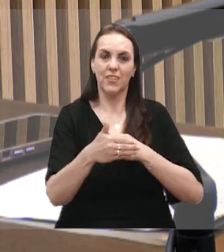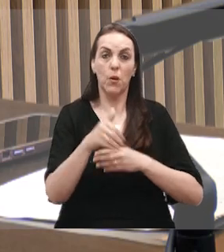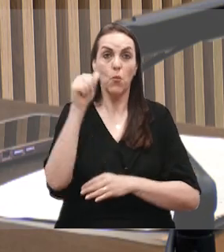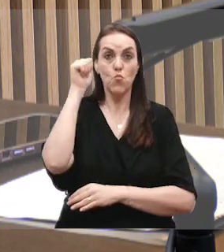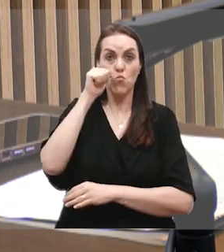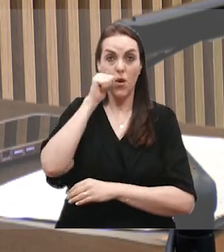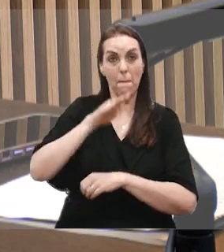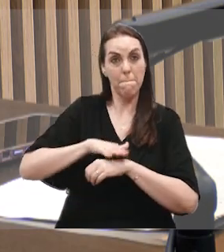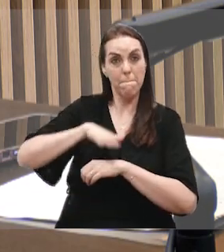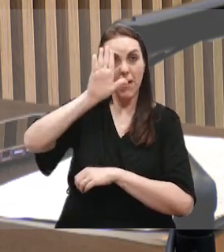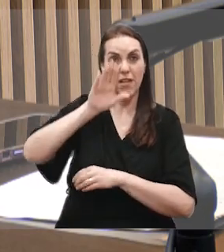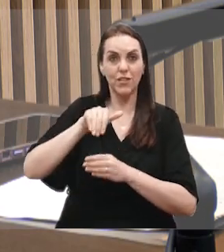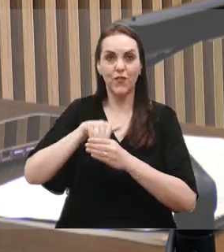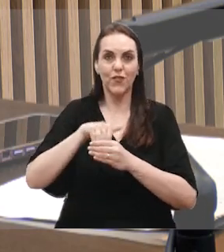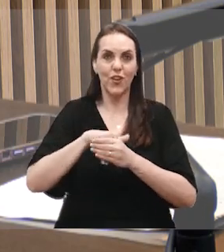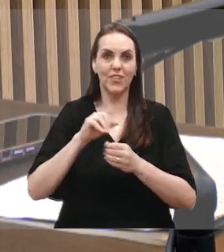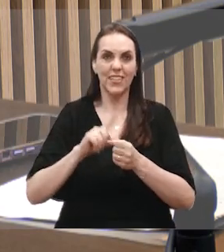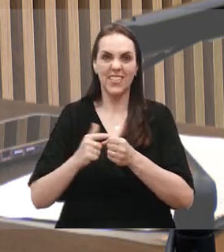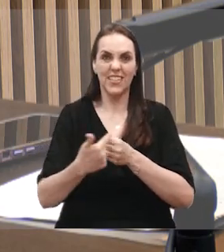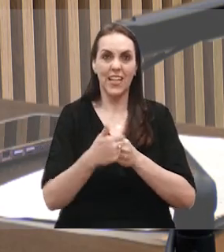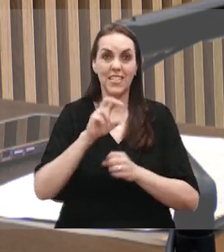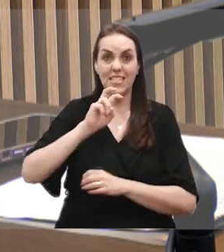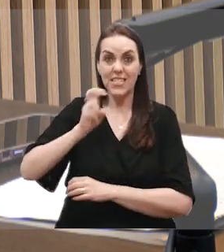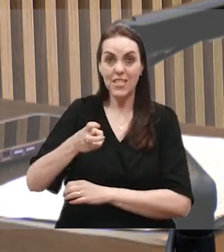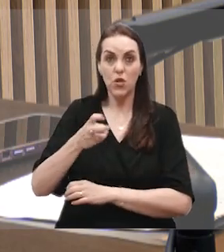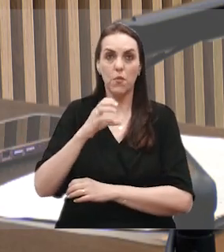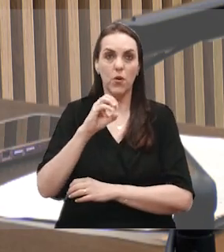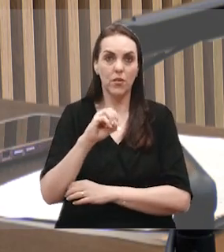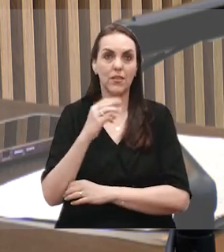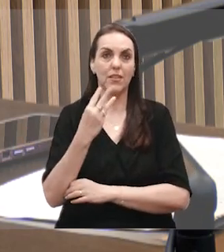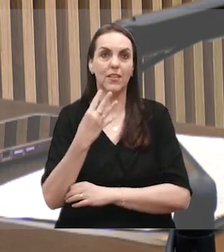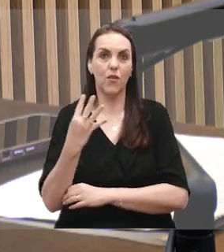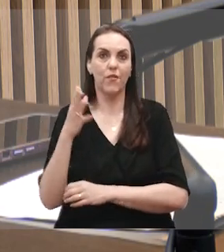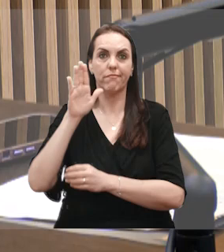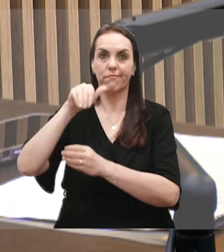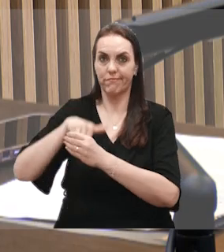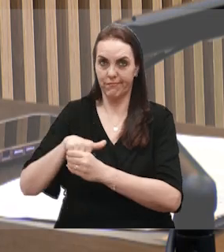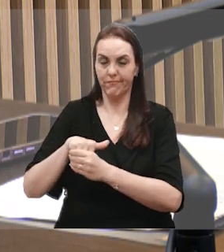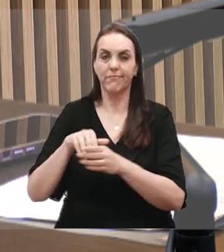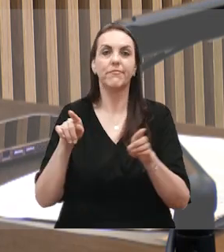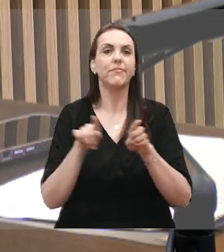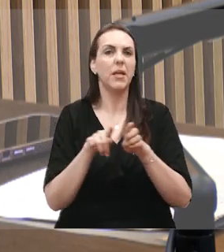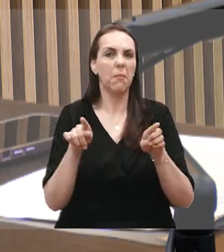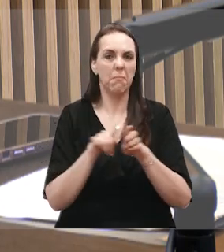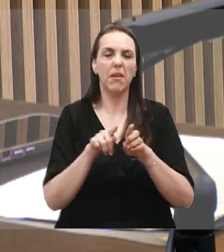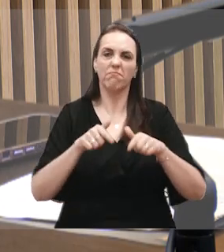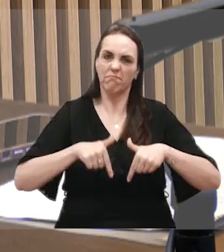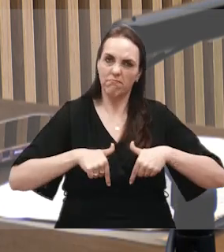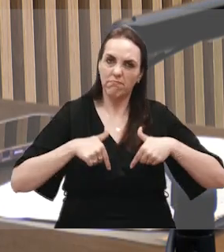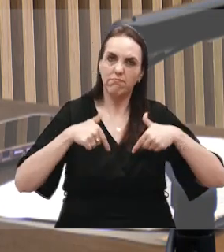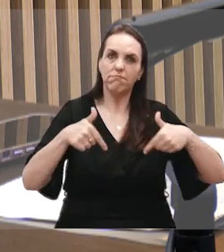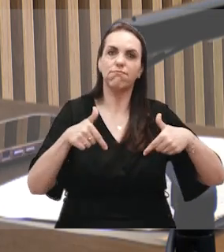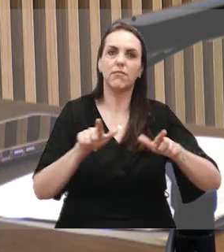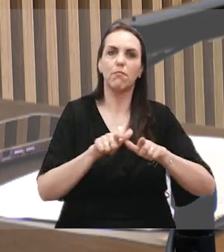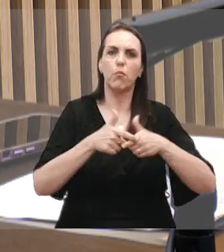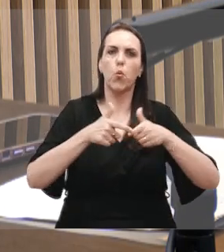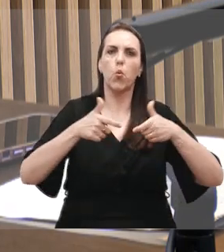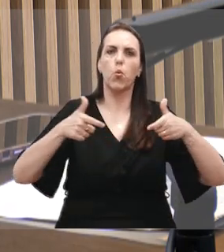mais votada da cidade, né? Com 5.034 votos. Mas eu também levei essa bandeira mais ampla,